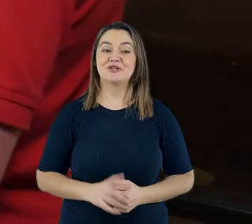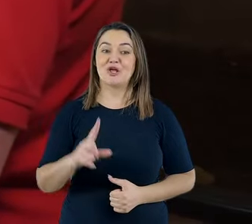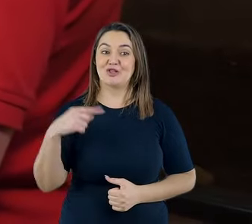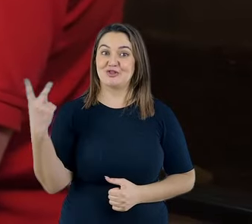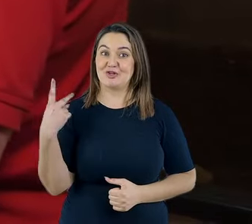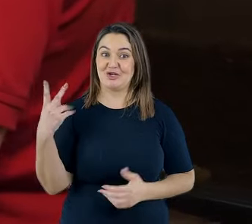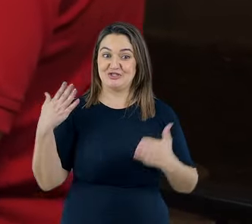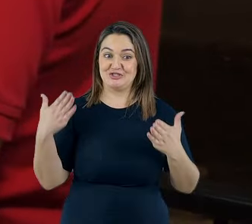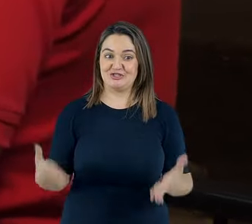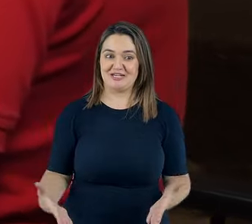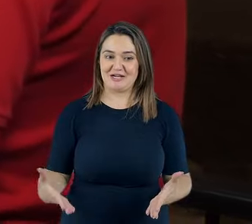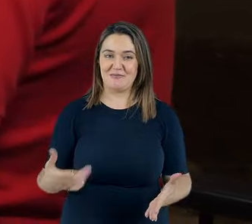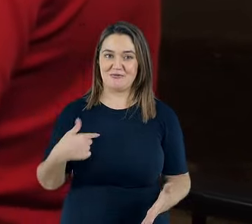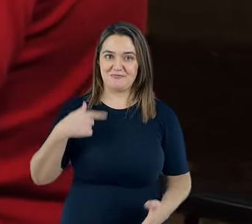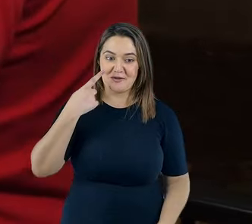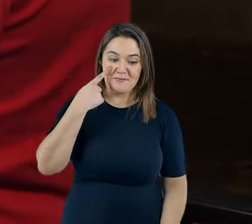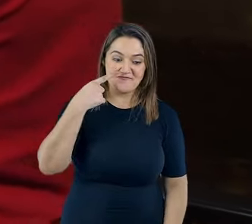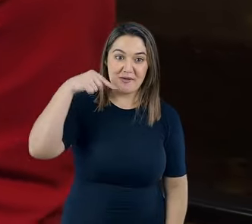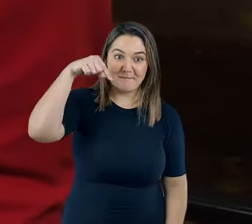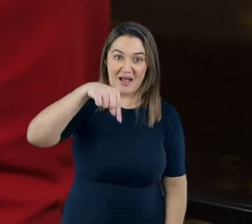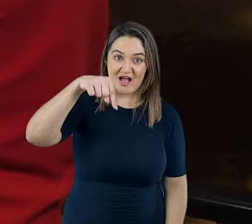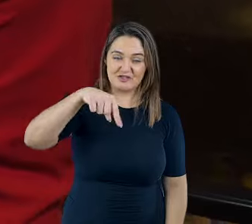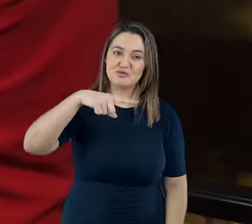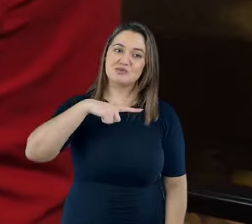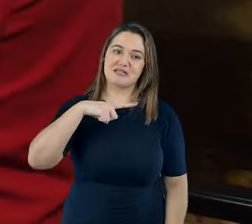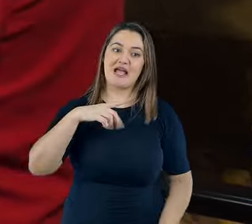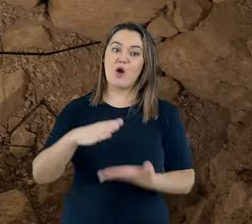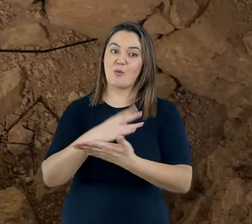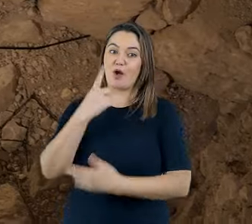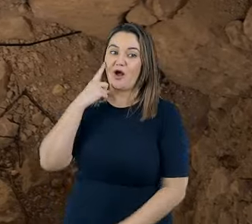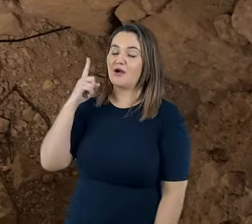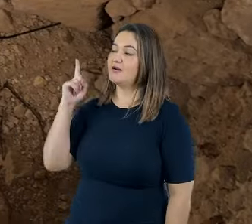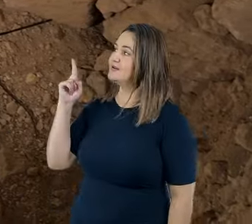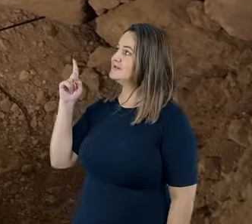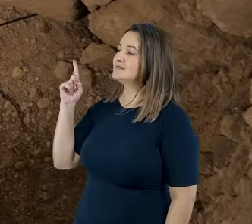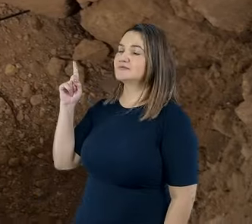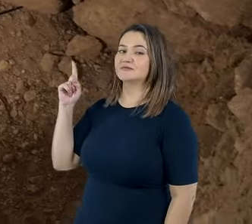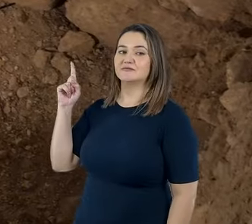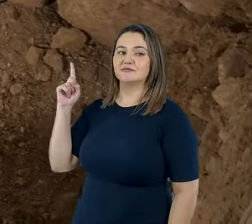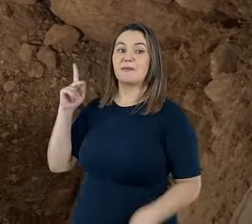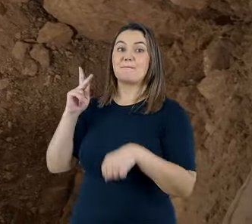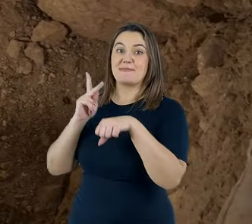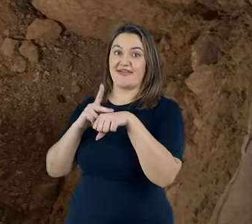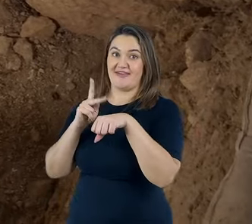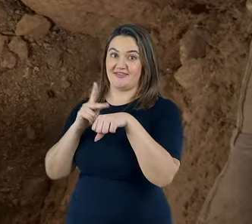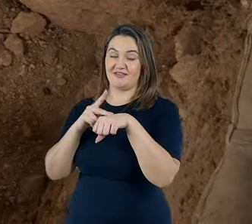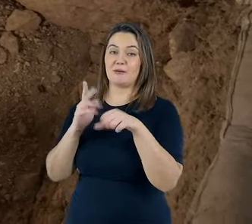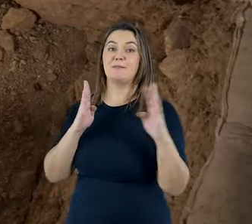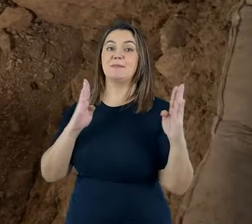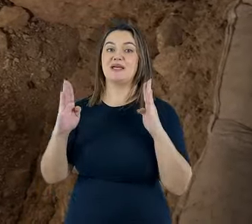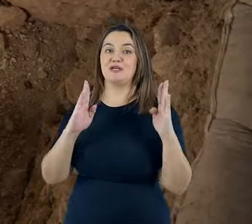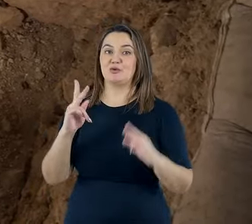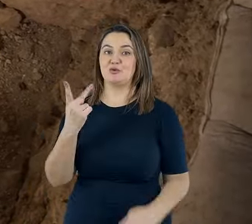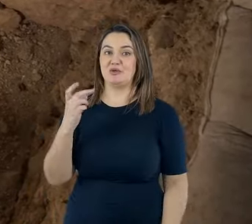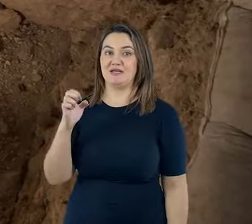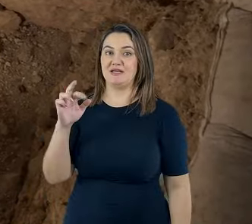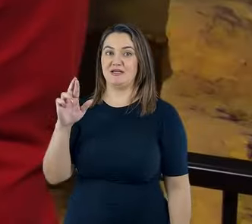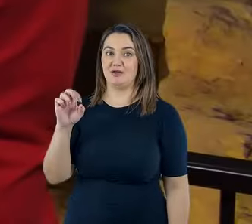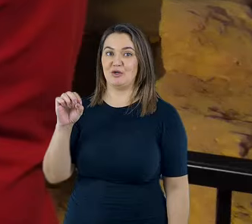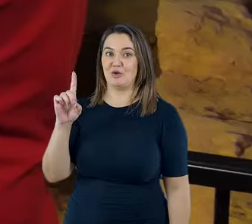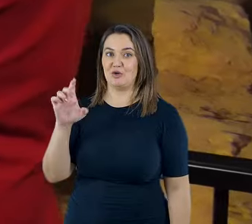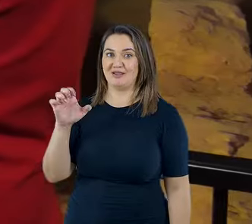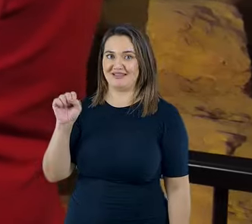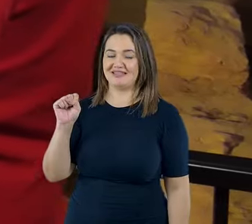Pois bem, pessoal, nós chegamos aqui e realmente ali embaixo você tem algumas pedras que são herodianas. Vamos começar por isso